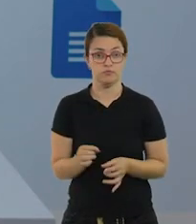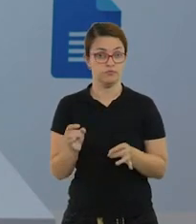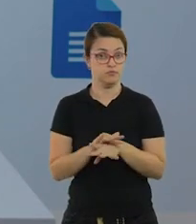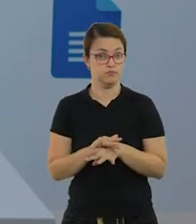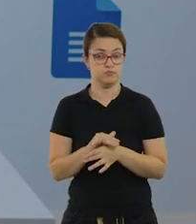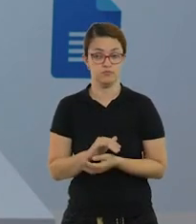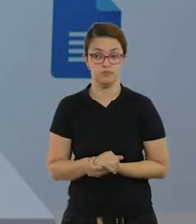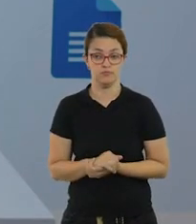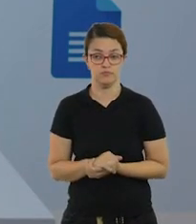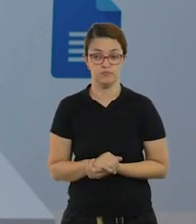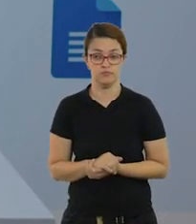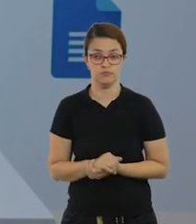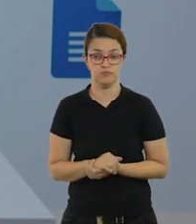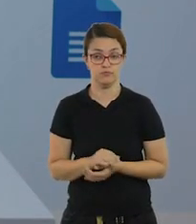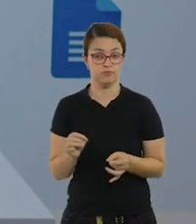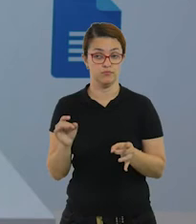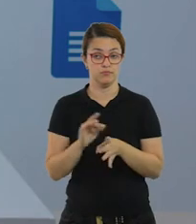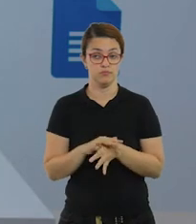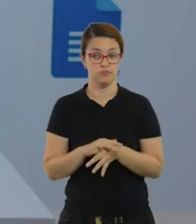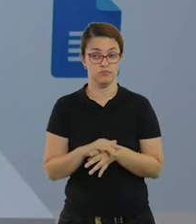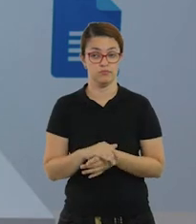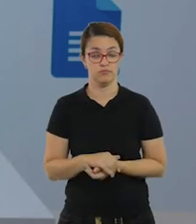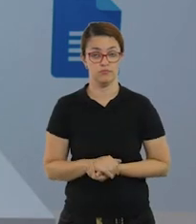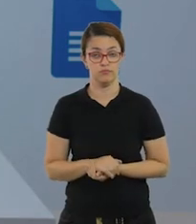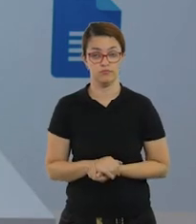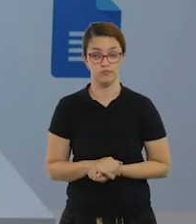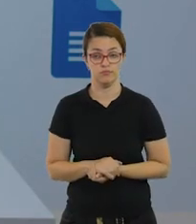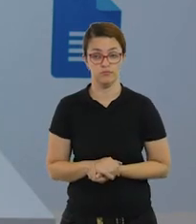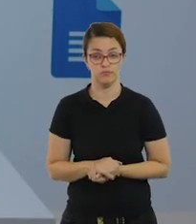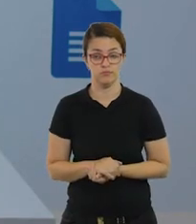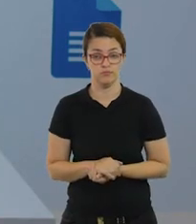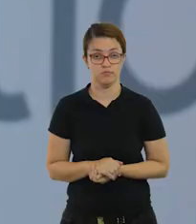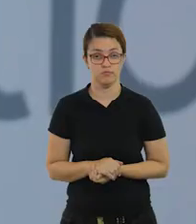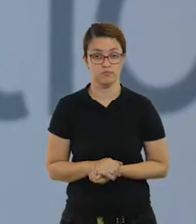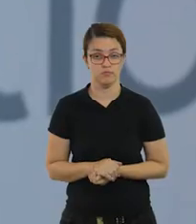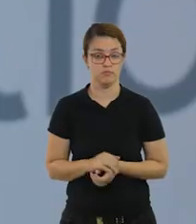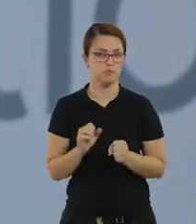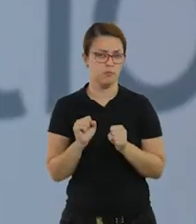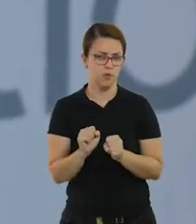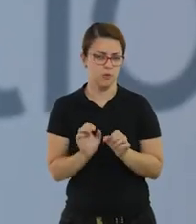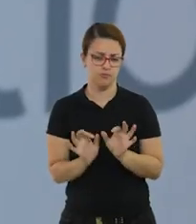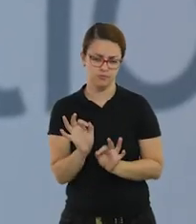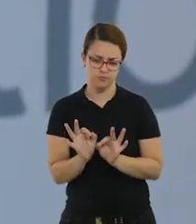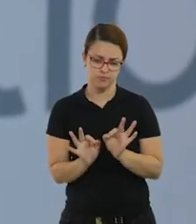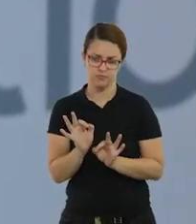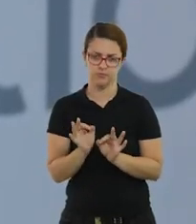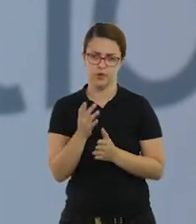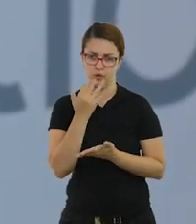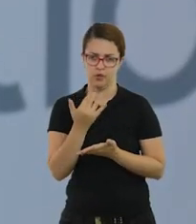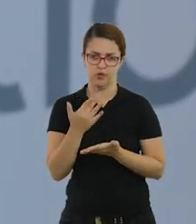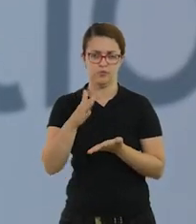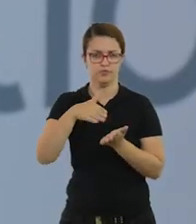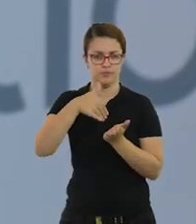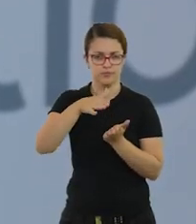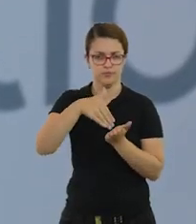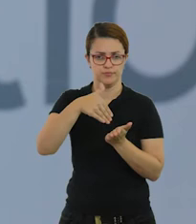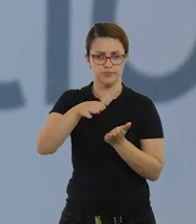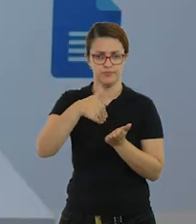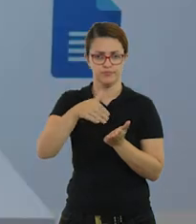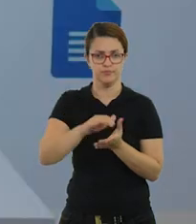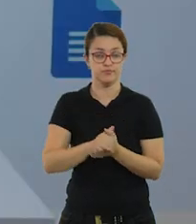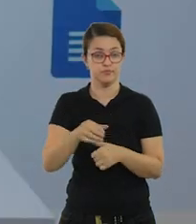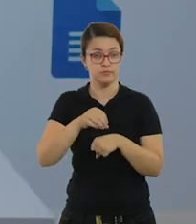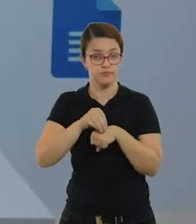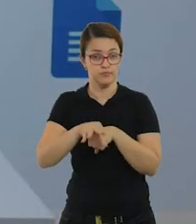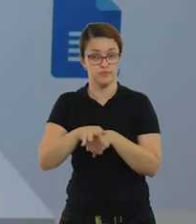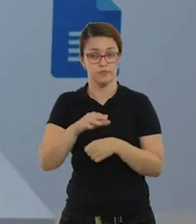Aqui, ó. Prontinho. Seu reloginho está pronto. Seu reloginho de pulso. E você pode decorar, pintar. Eu tenho uma